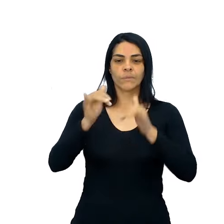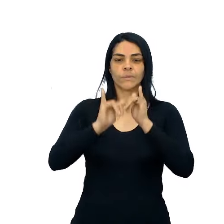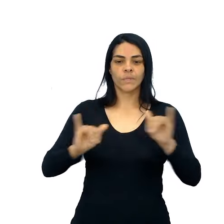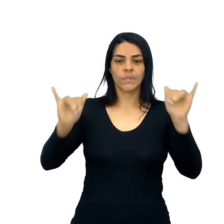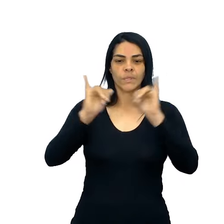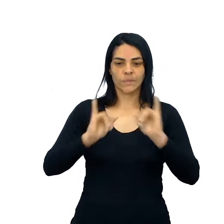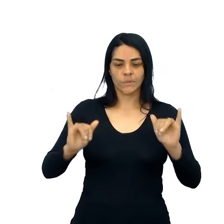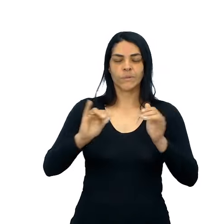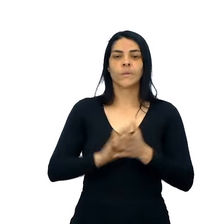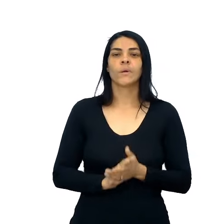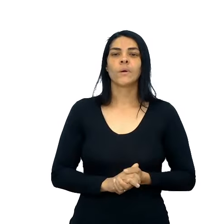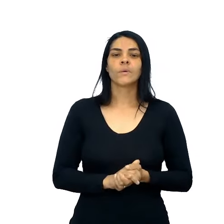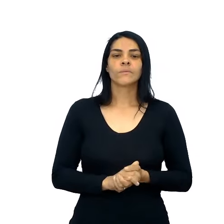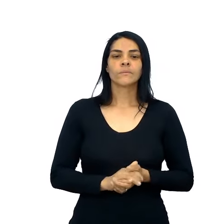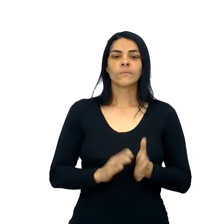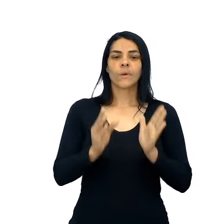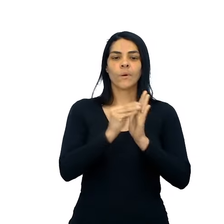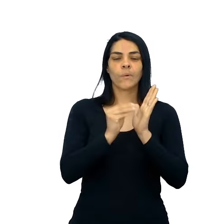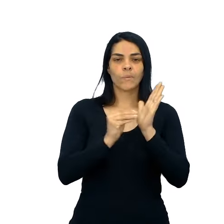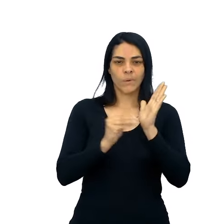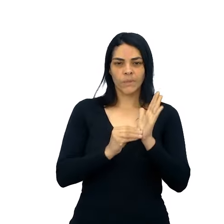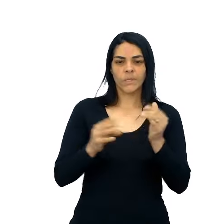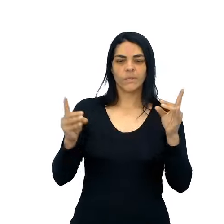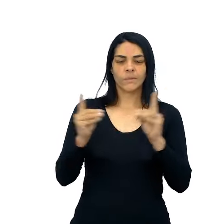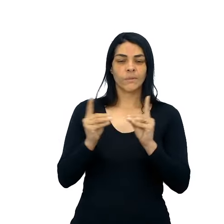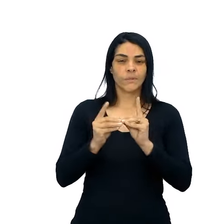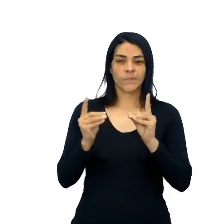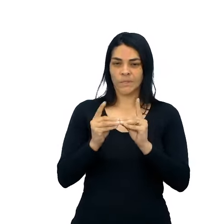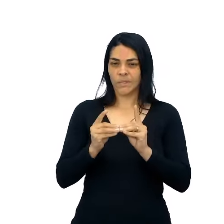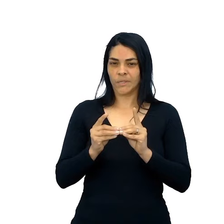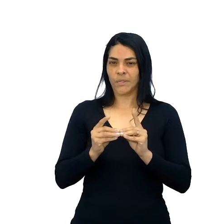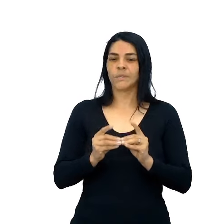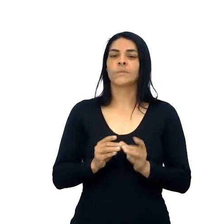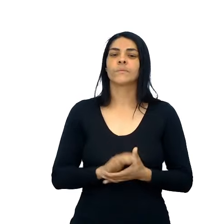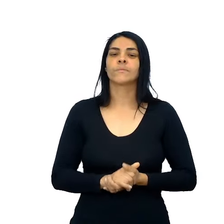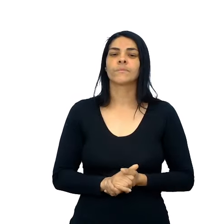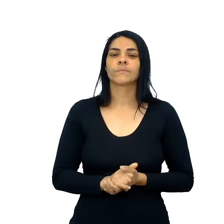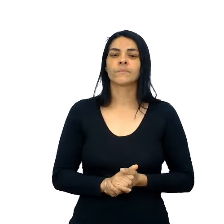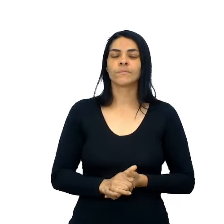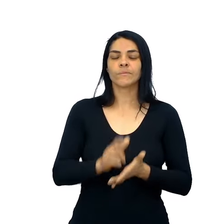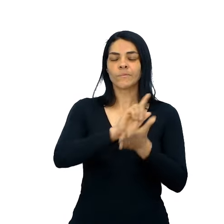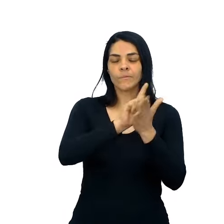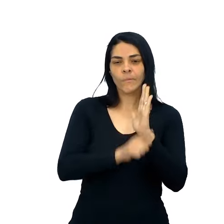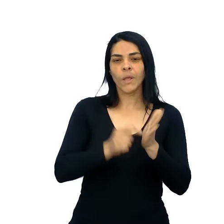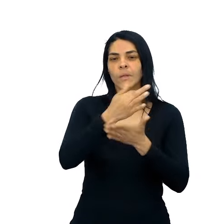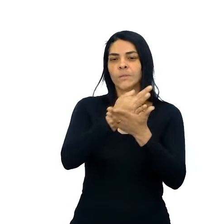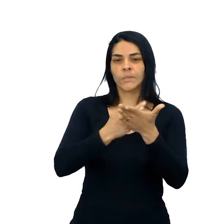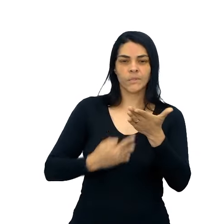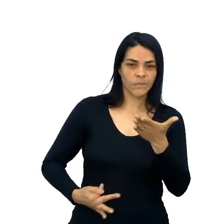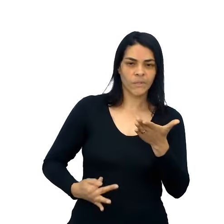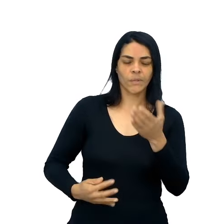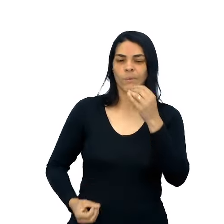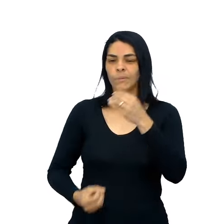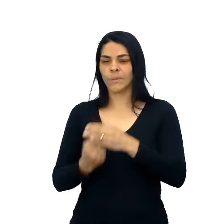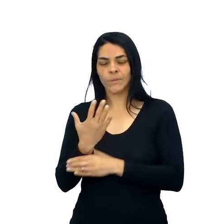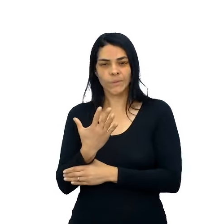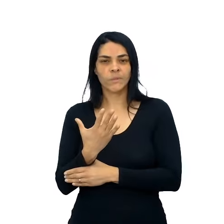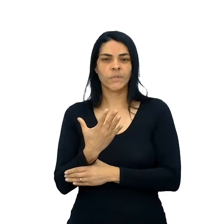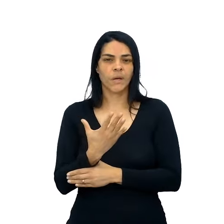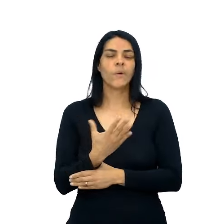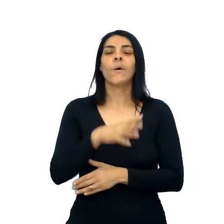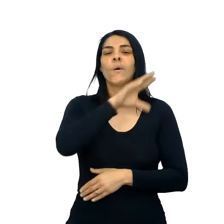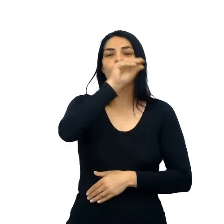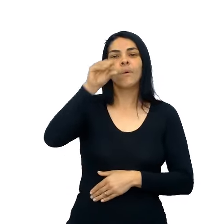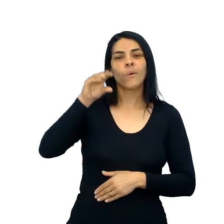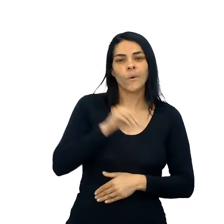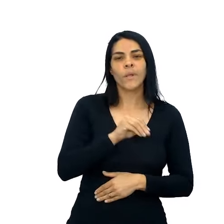com esse modelo didático, gente, o processo de produção escrita de um gênero textual, aliás, não só o processo de produção escrita, de produção